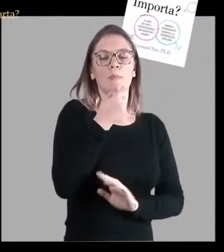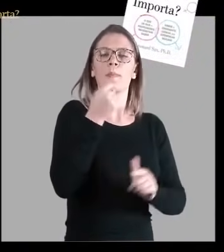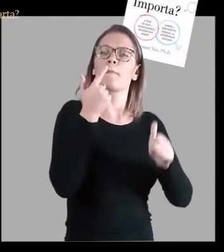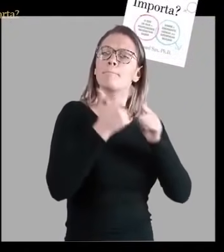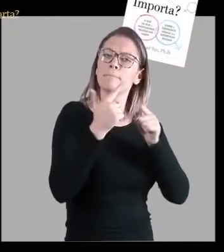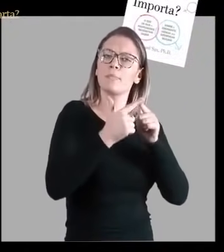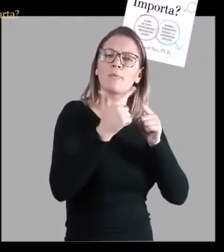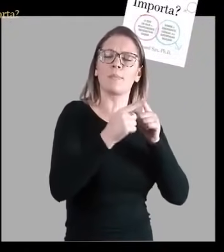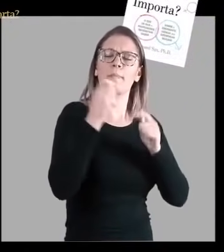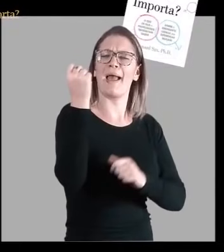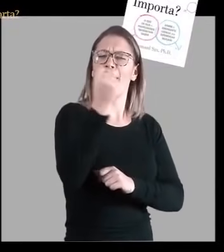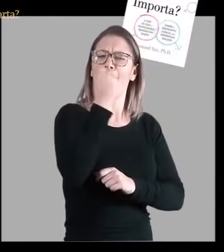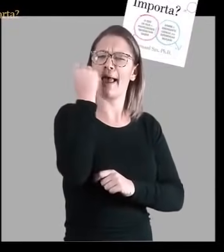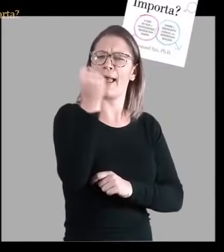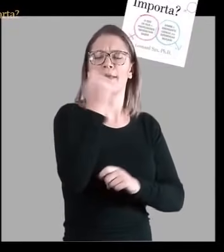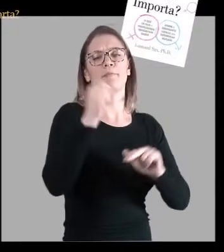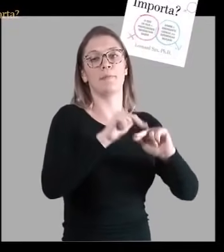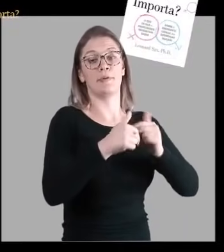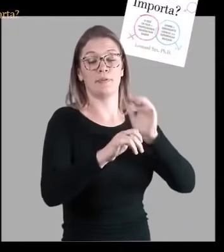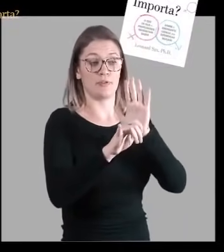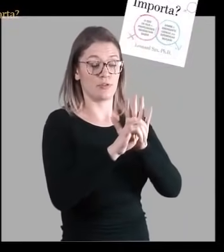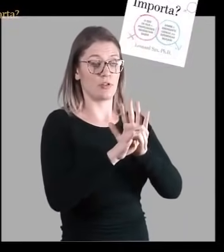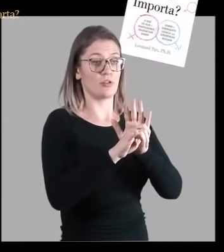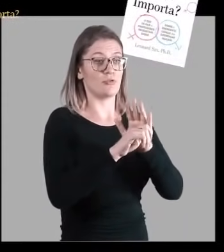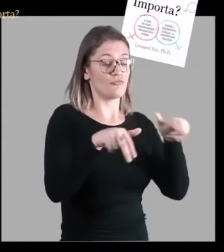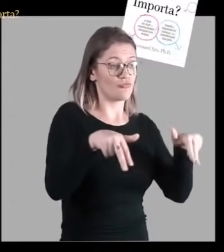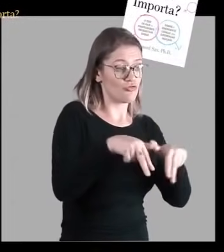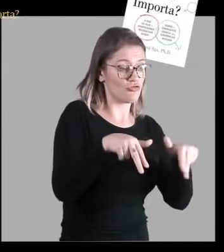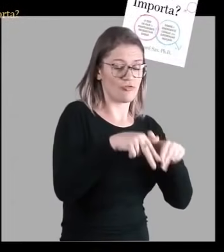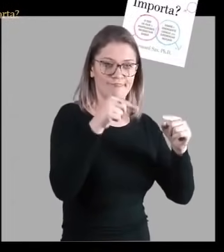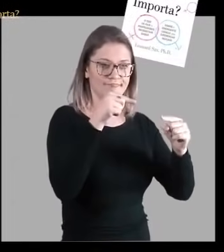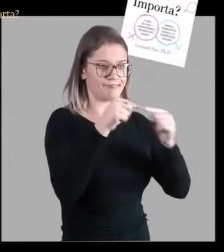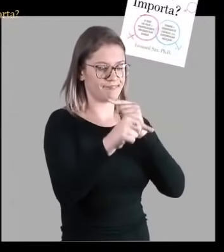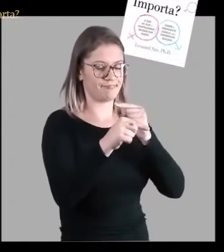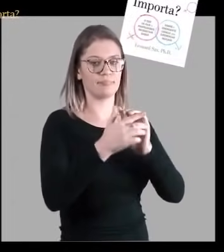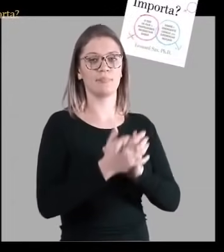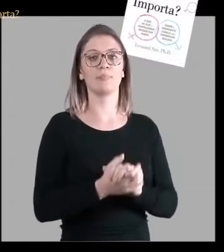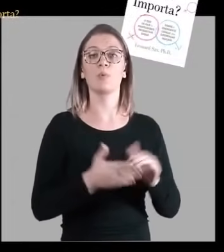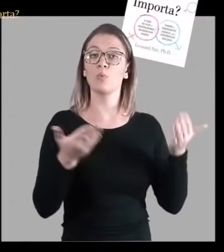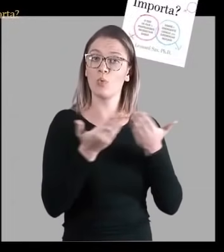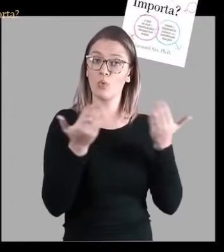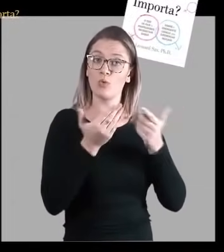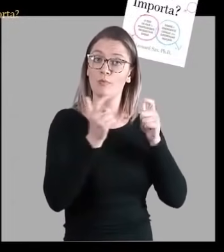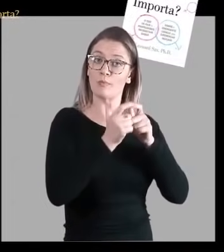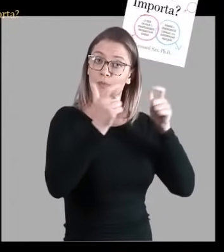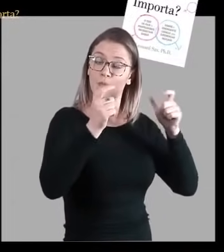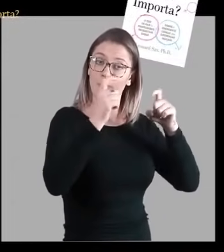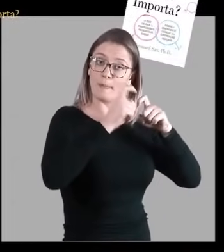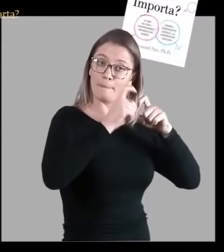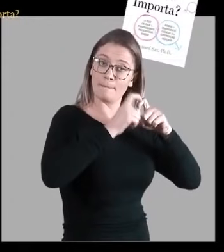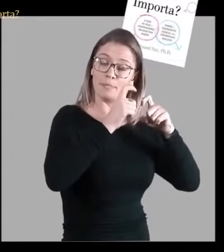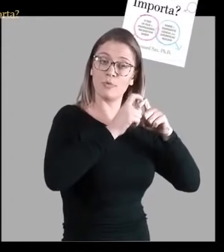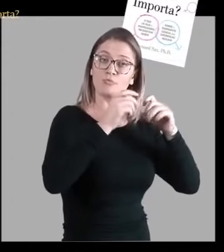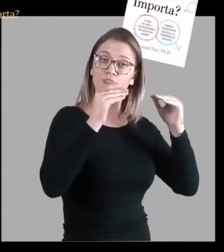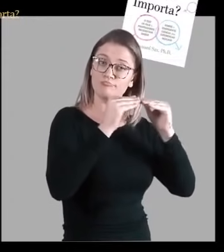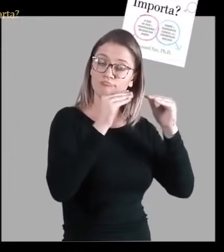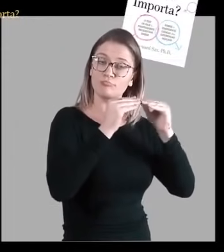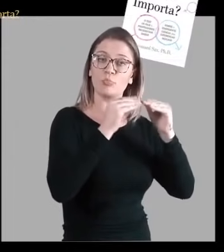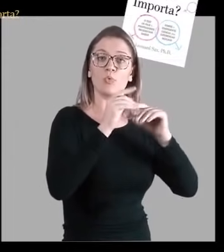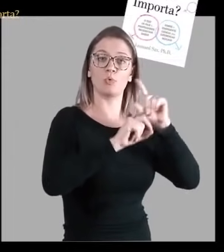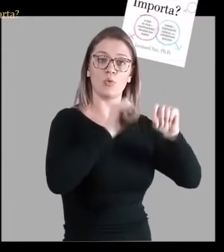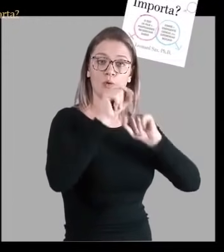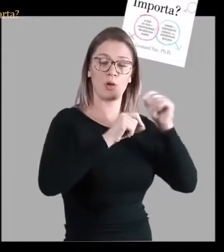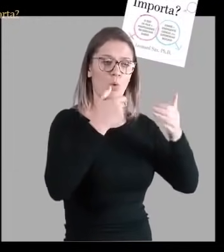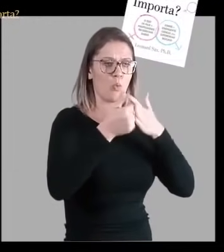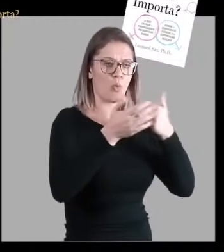masculinos. Problemas graves podem surgir quando a identidade de gênero imposta à criança não combina. Hoje, a maioria dos médicos concorda